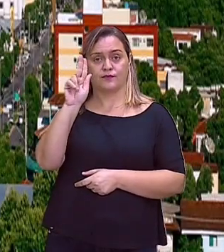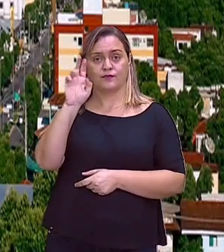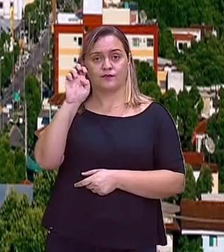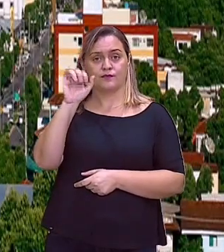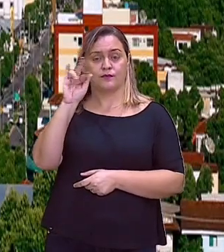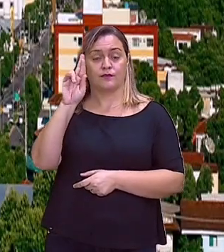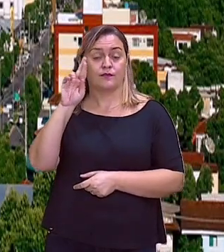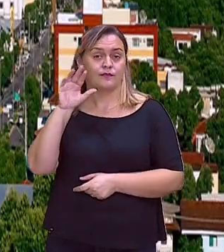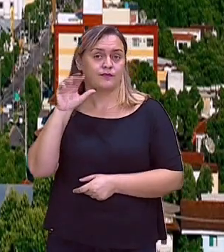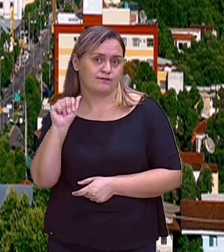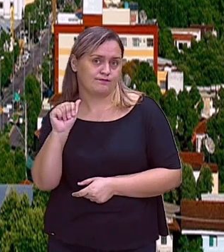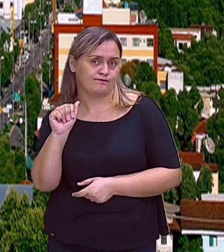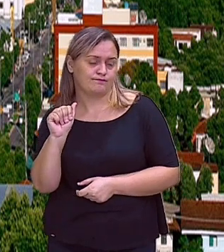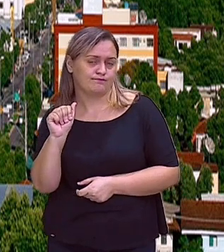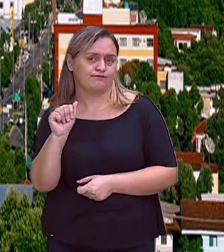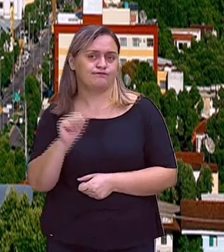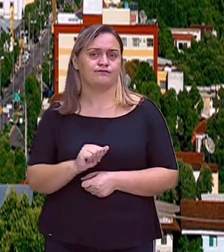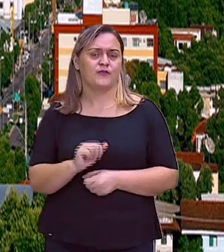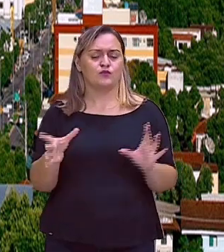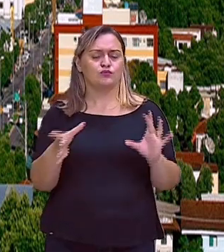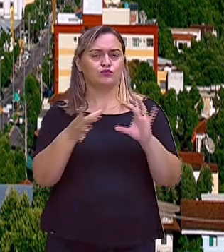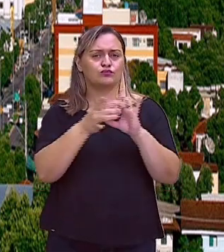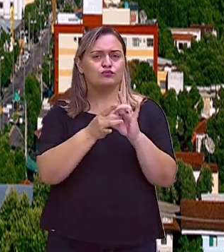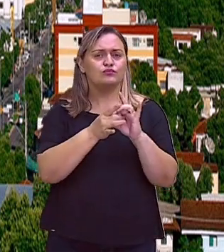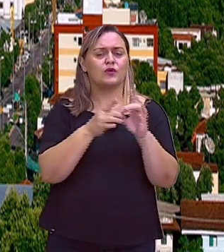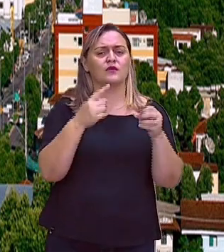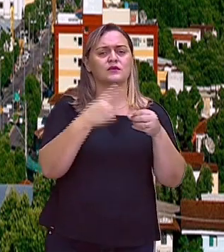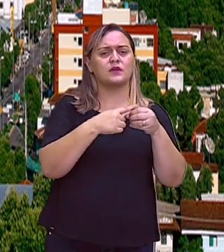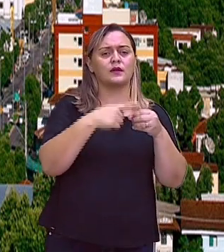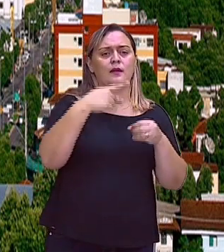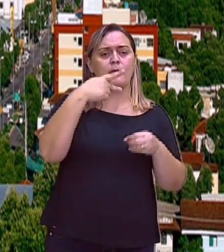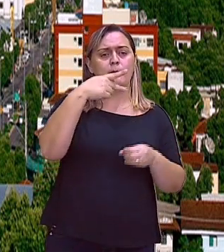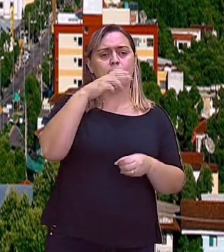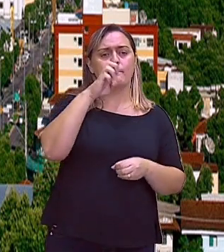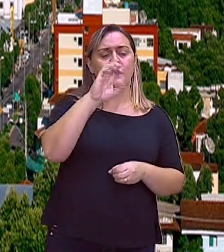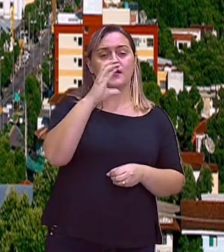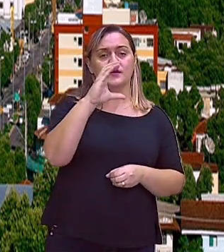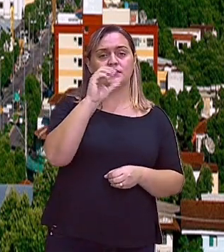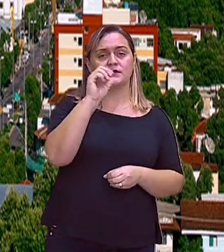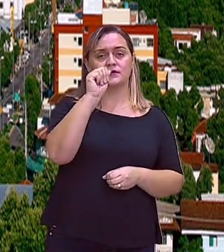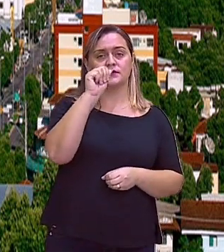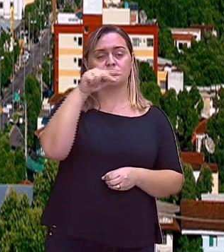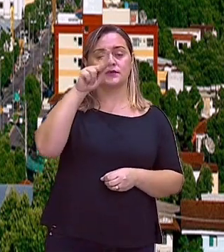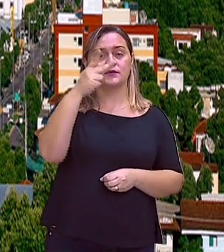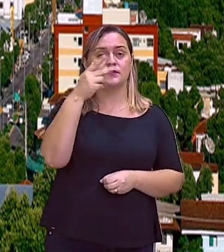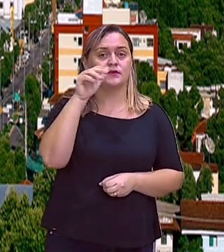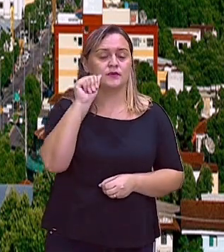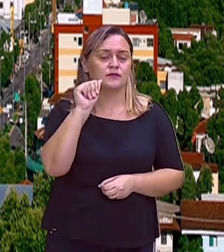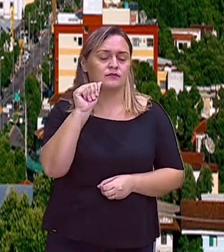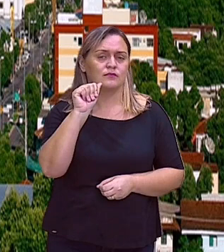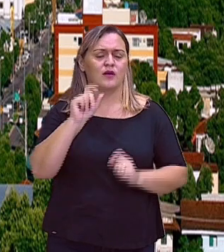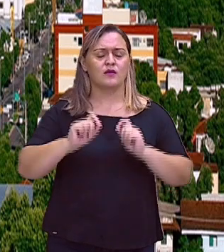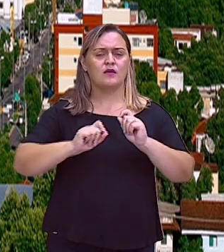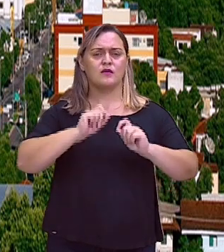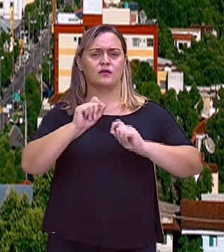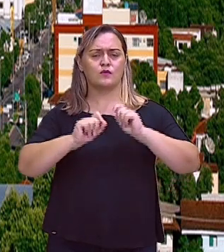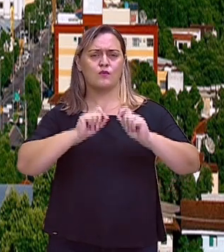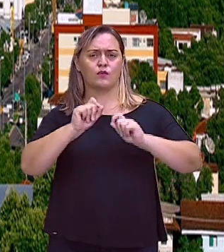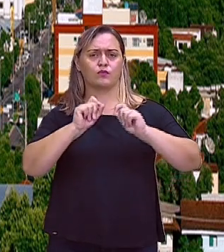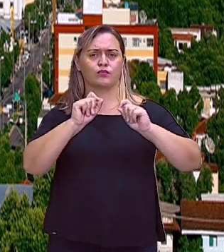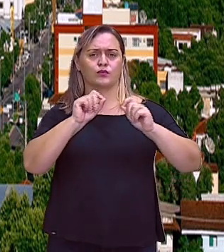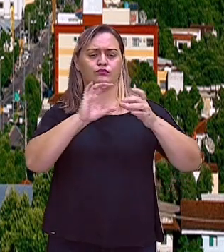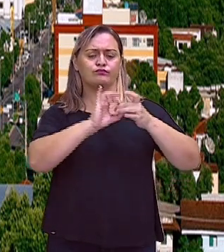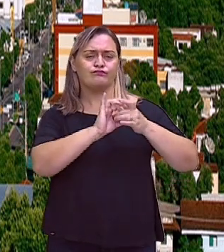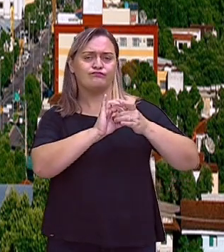1930 houve os primeiros movimentos é a favor da emancipação do distrito o